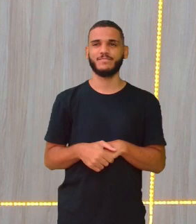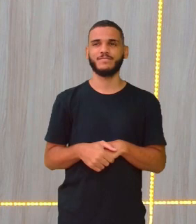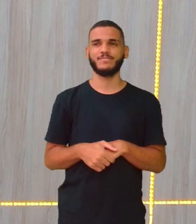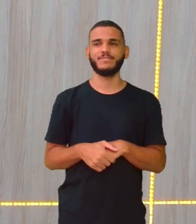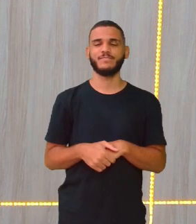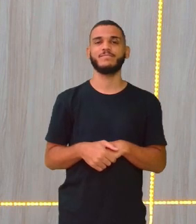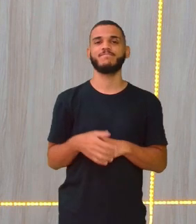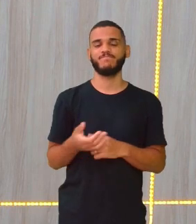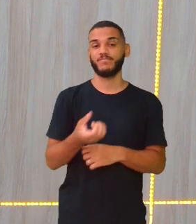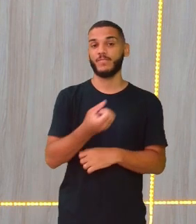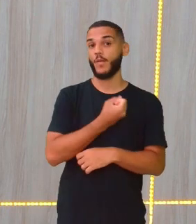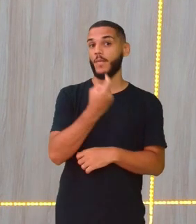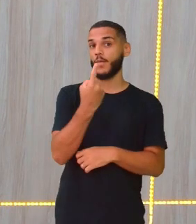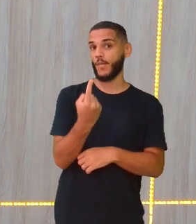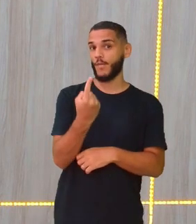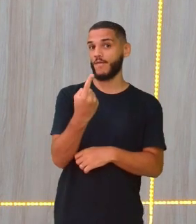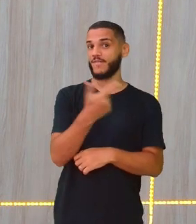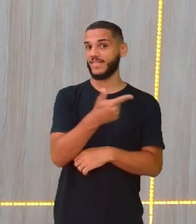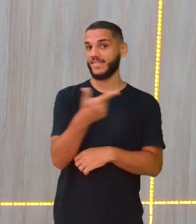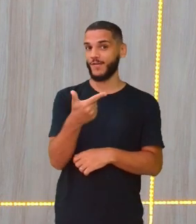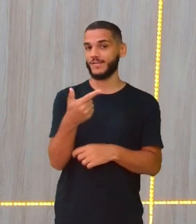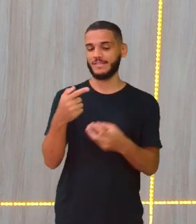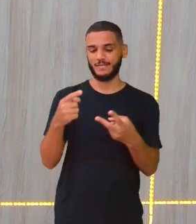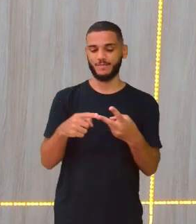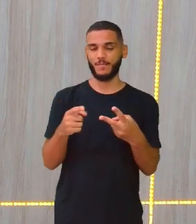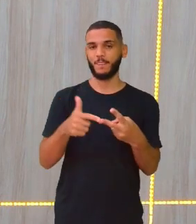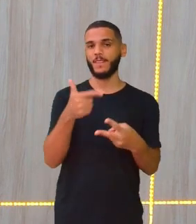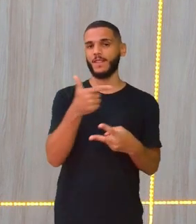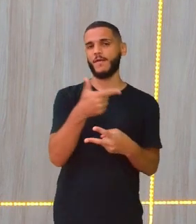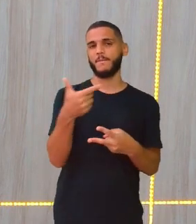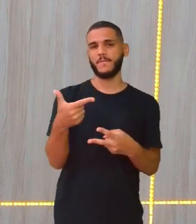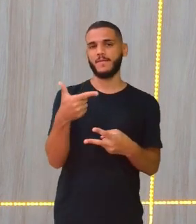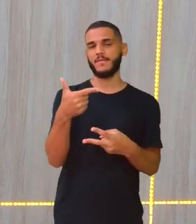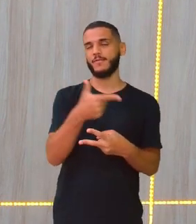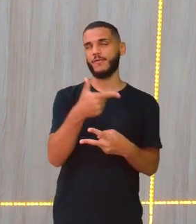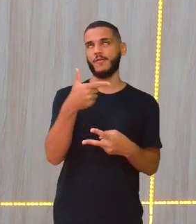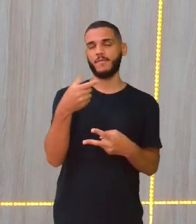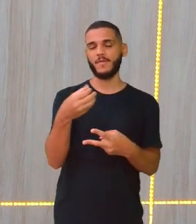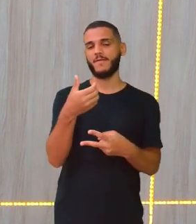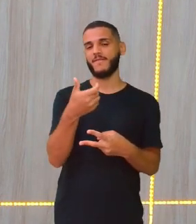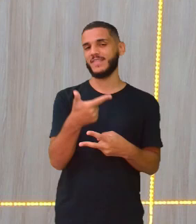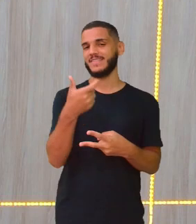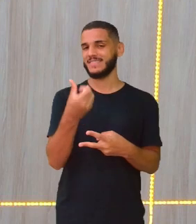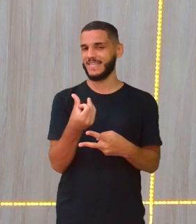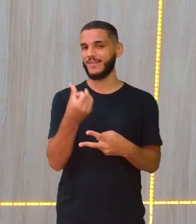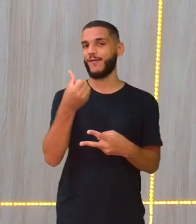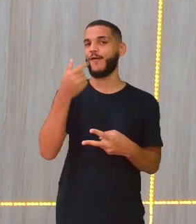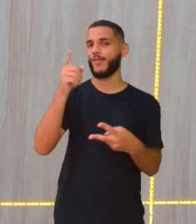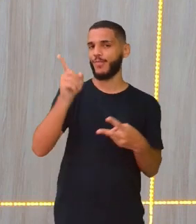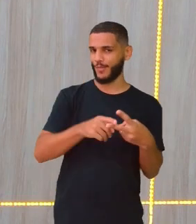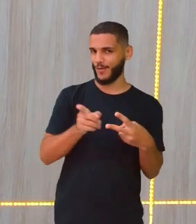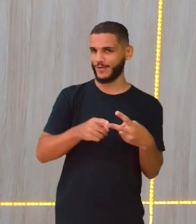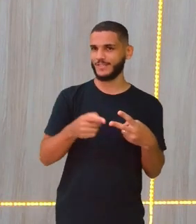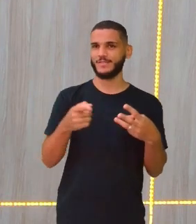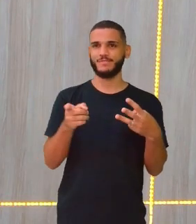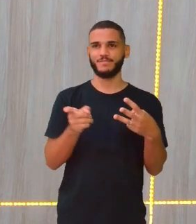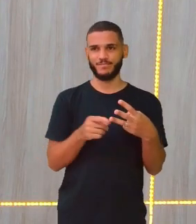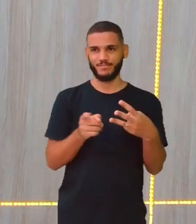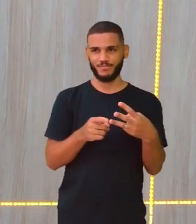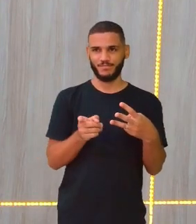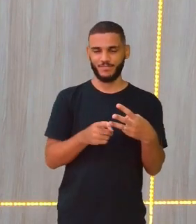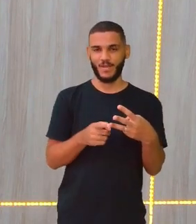2022, a número 1, 22. 2026, porque passou 4 anos. A número 2,